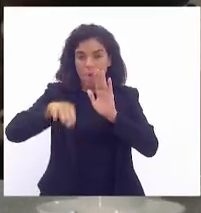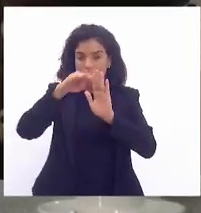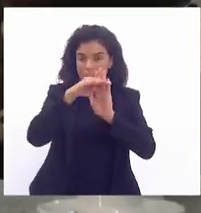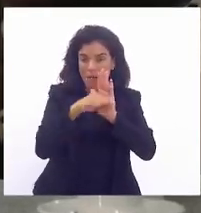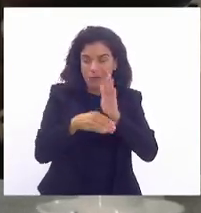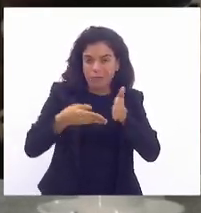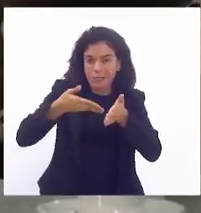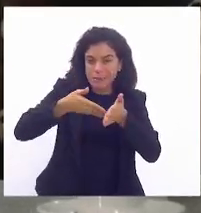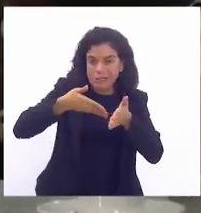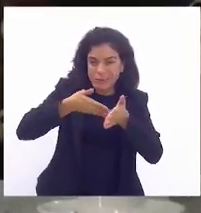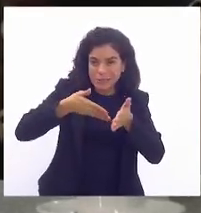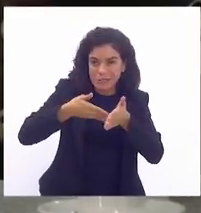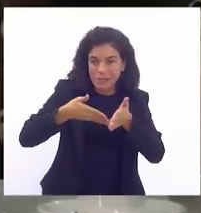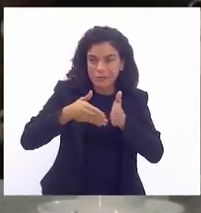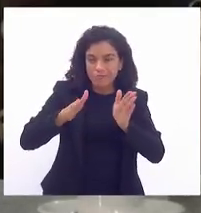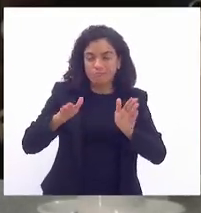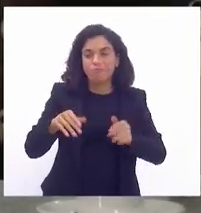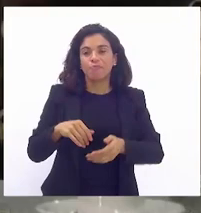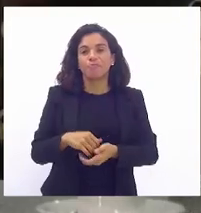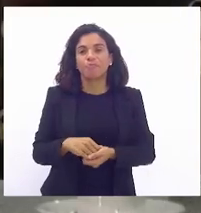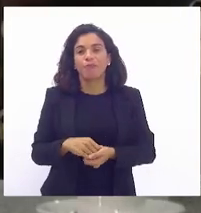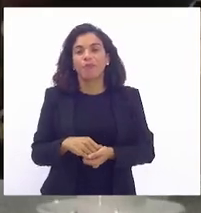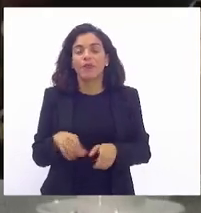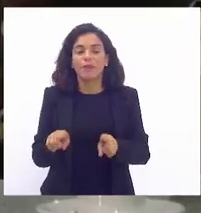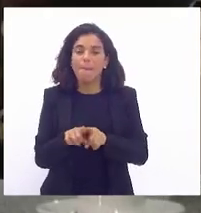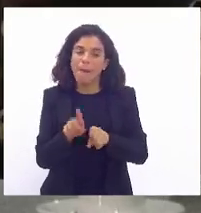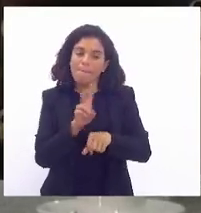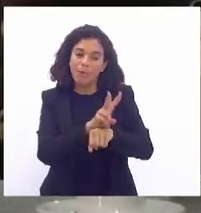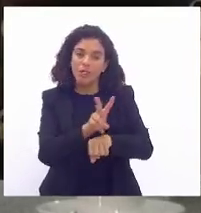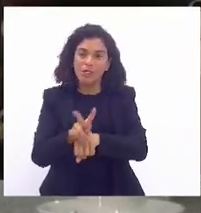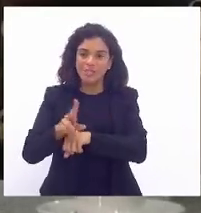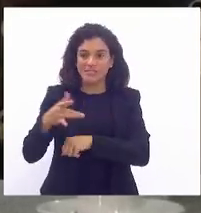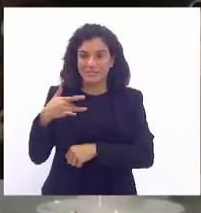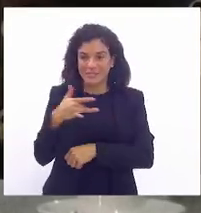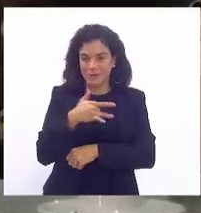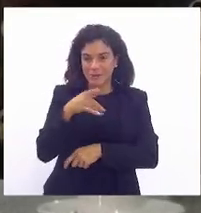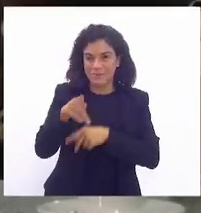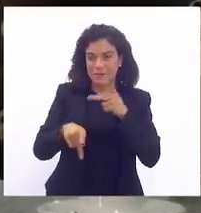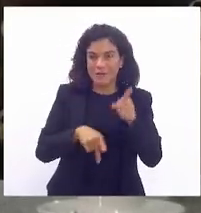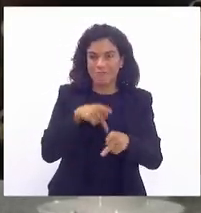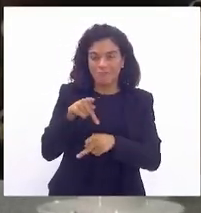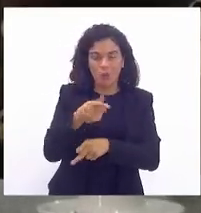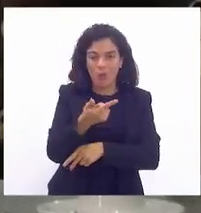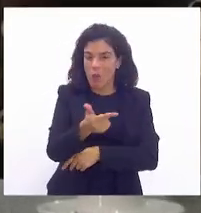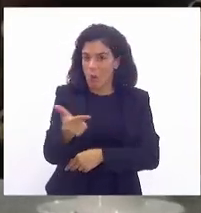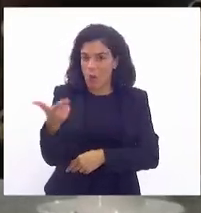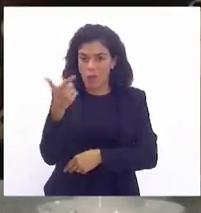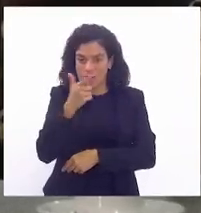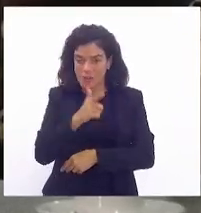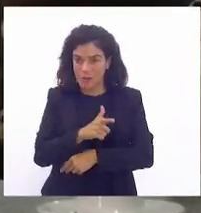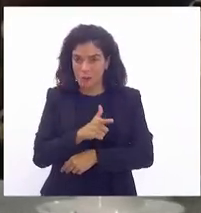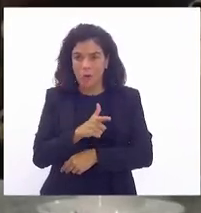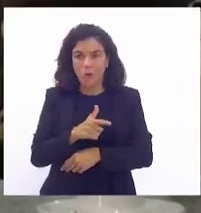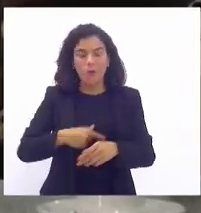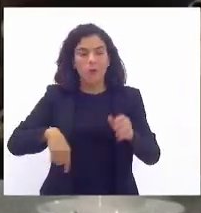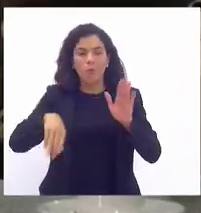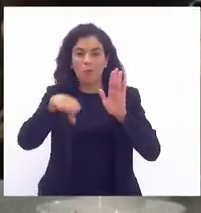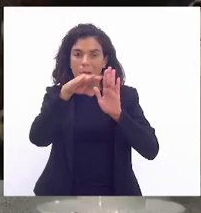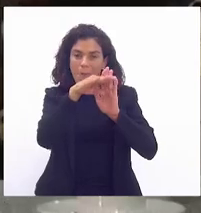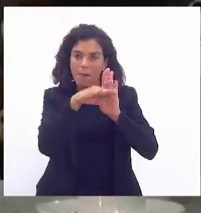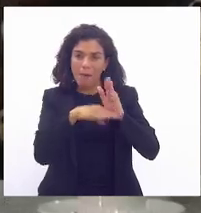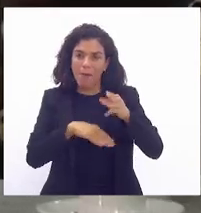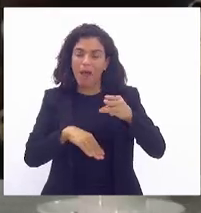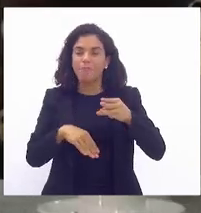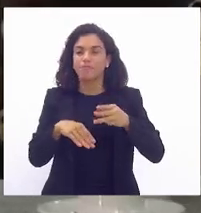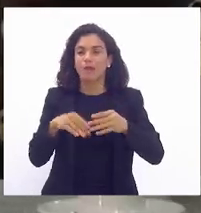restritos, resguardando a saúde da população, isso não aconteceu. Os padrões serão iguais